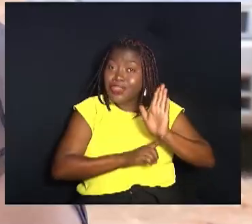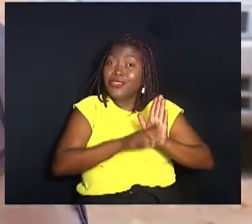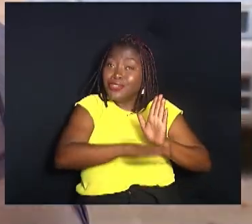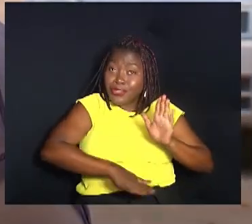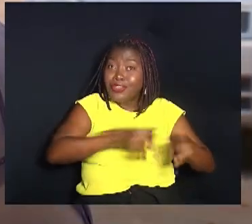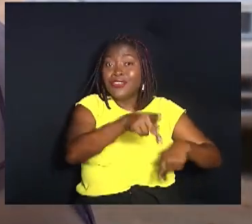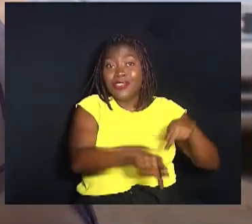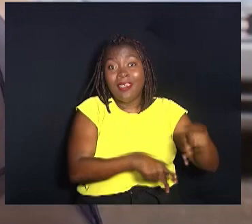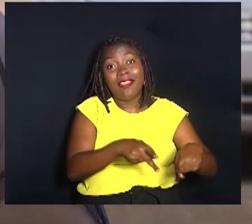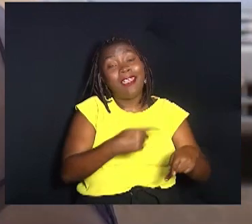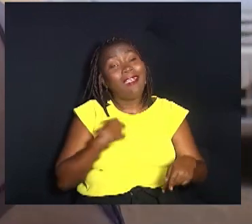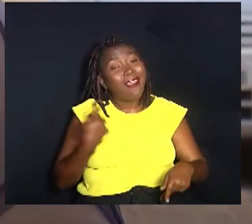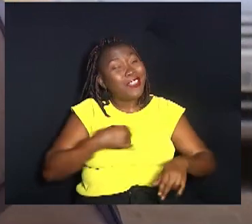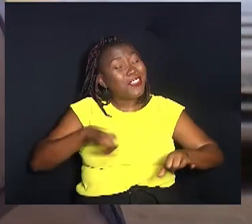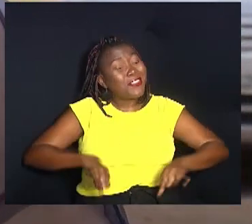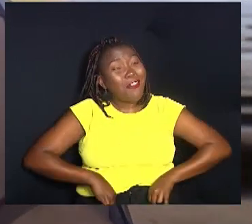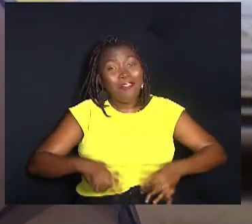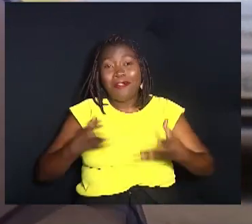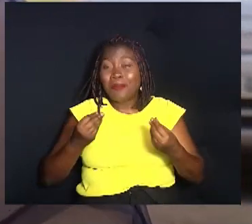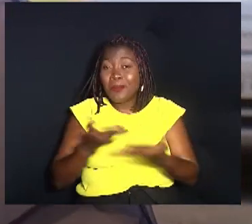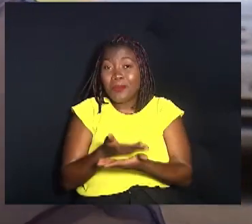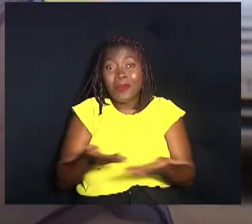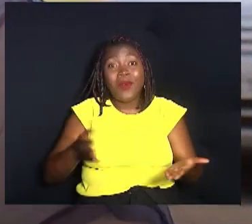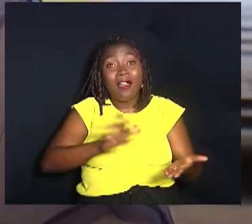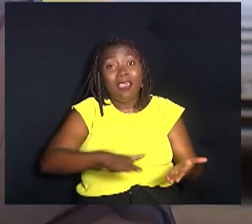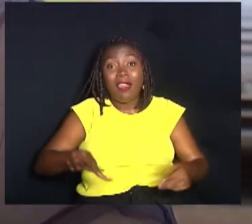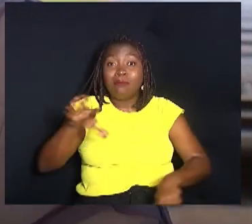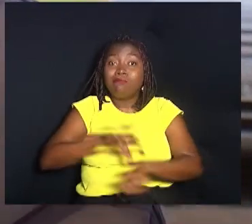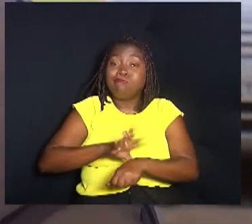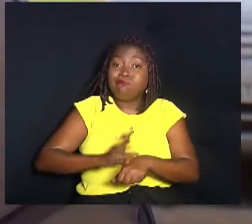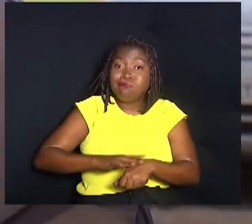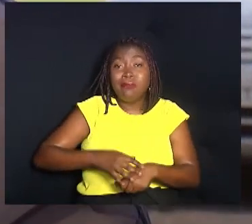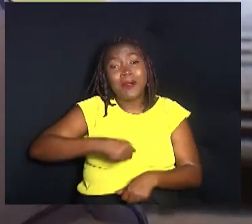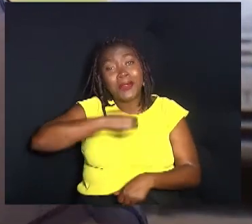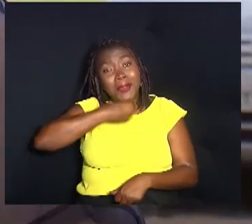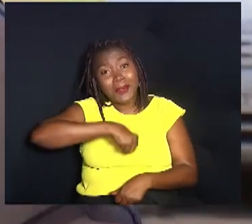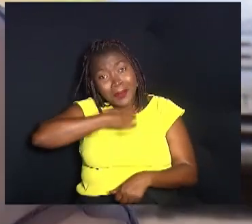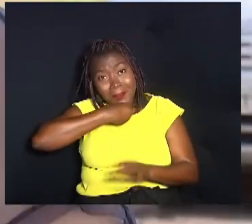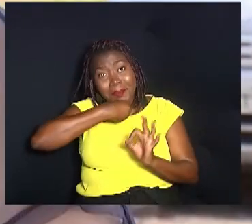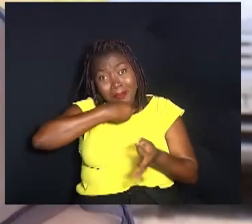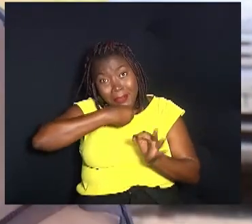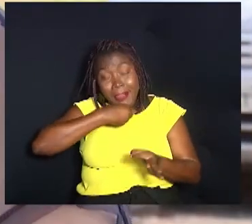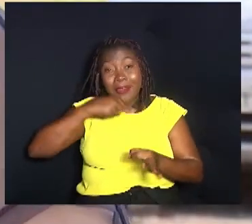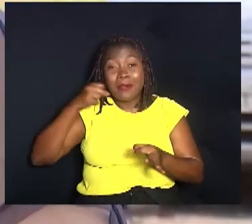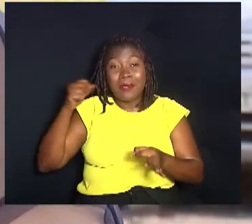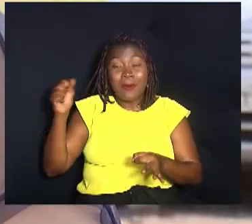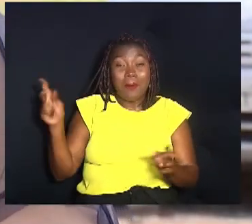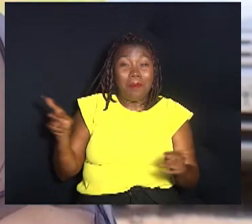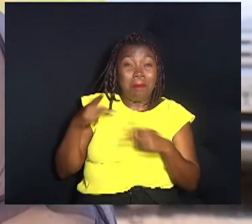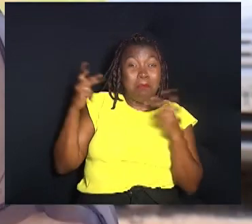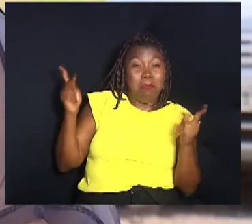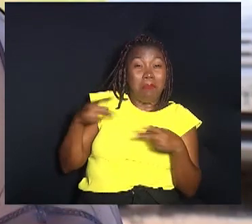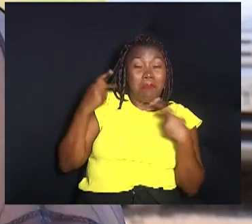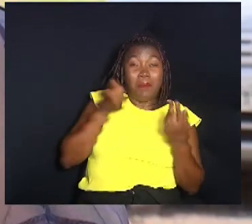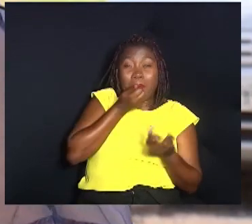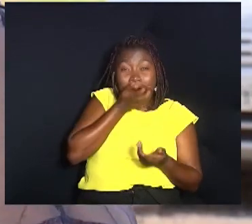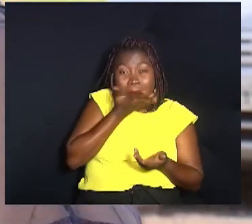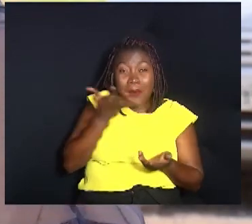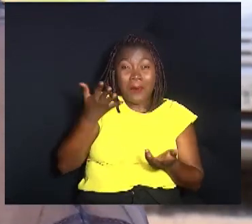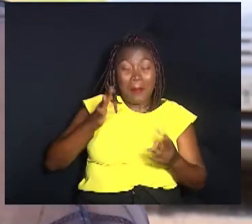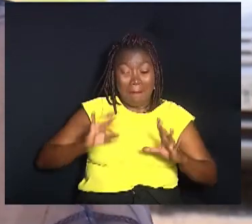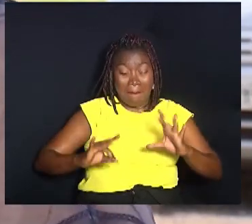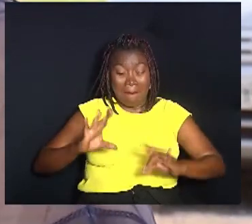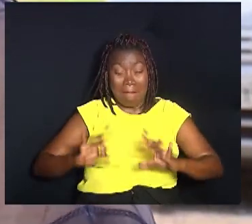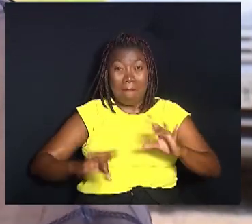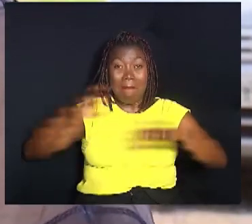E a gente sofre muito com tudo isso. As crianças ficam doentes, os idosos, né? Quando não é a poeira, é o barro. E quando acontece da chuva forte